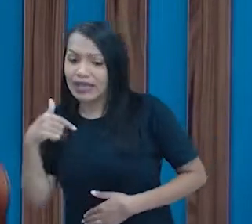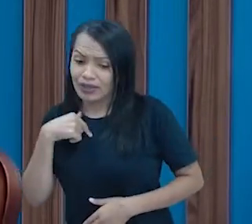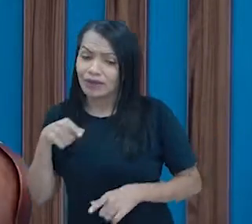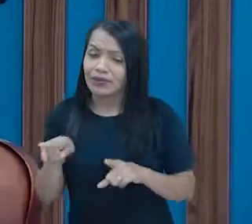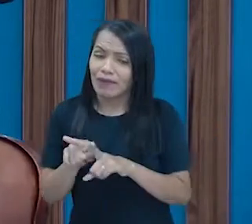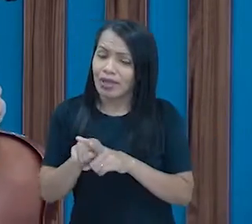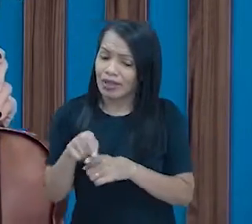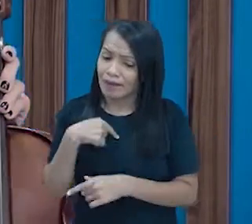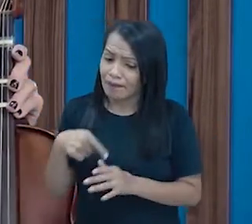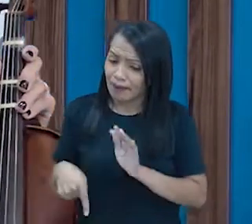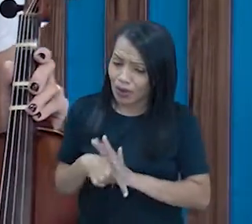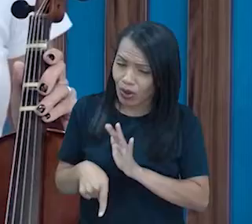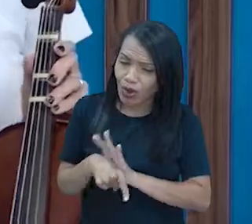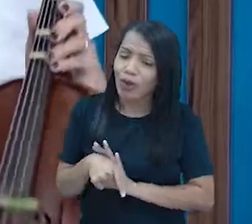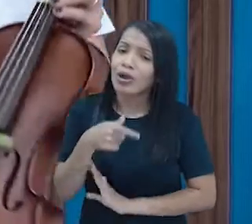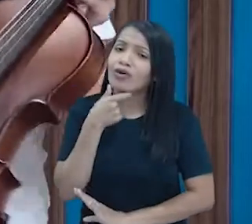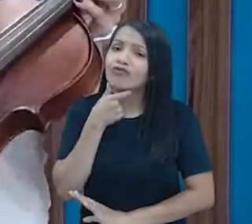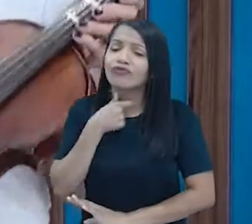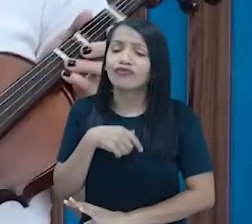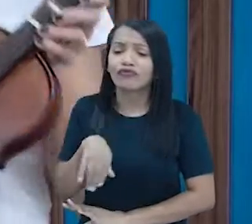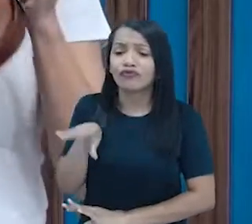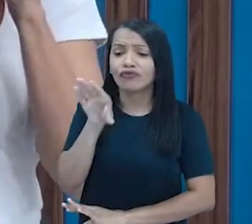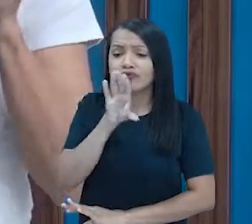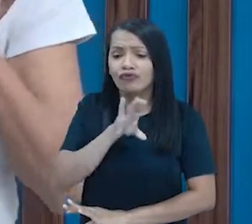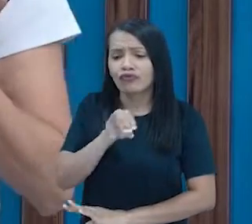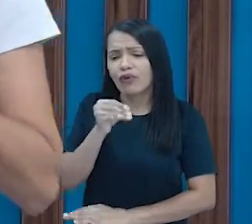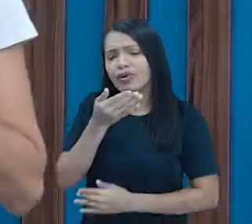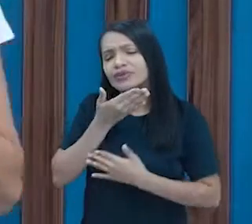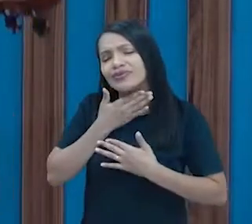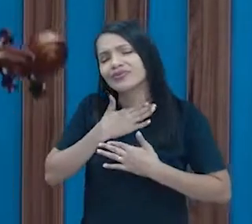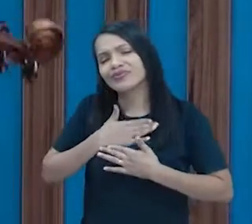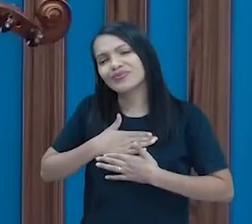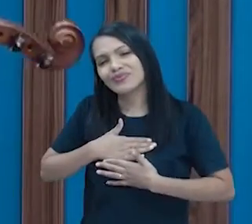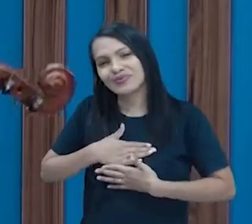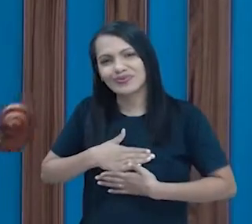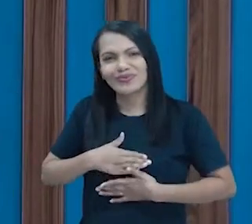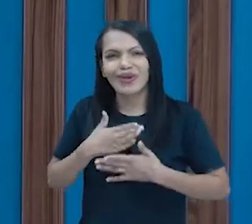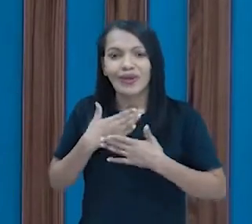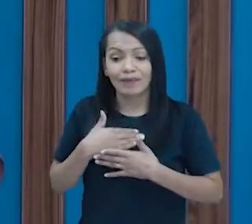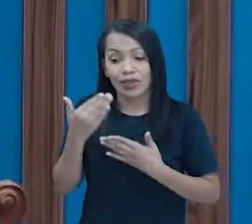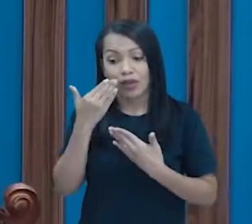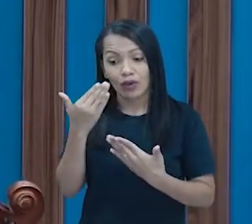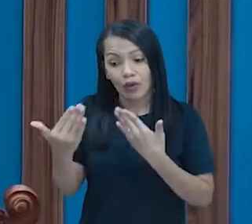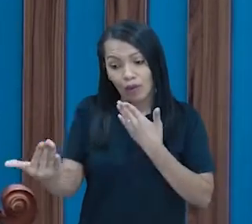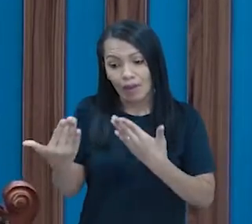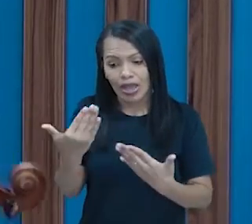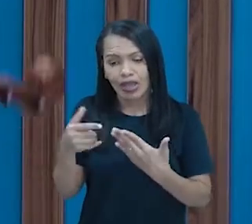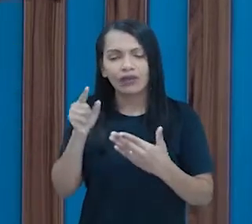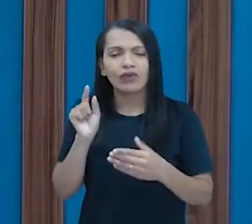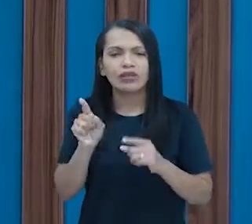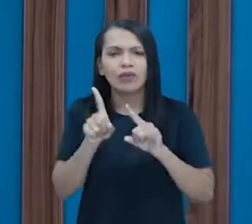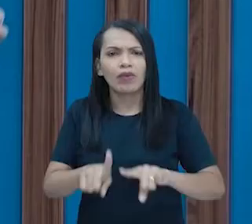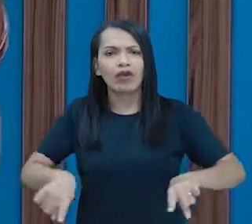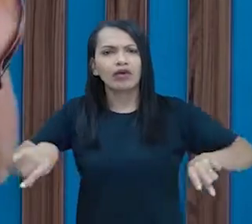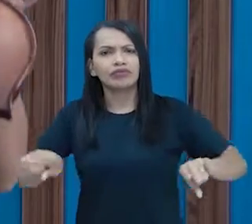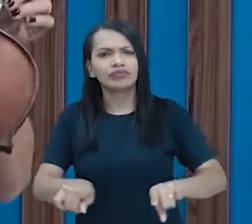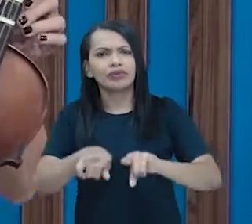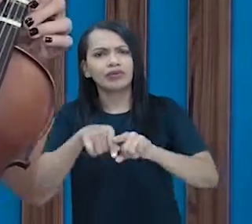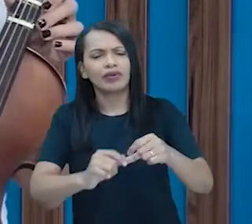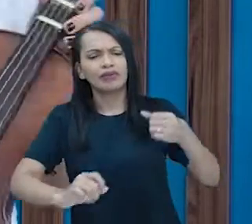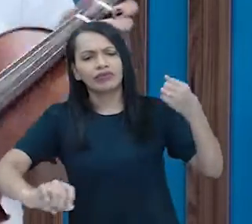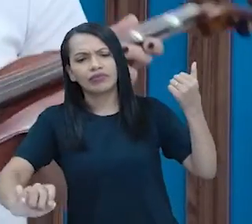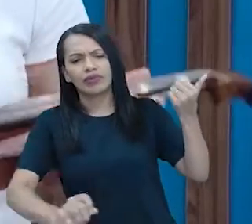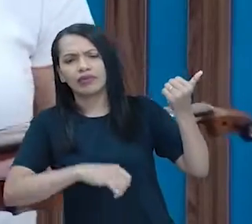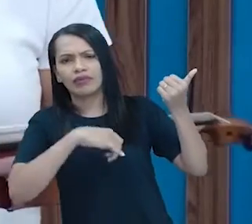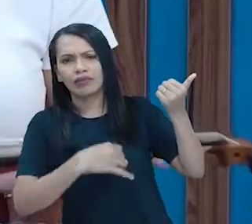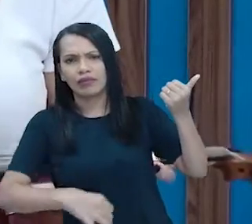essa característica, né? E se a gente for fazer um comparativo com os instrumentos numa orquestra? Sim. O som do violino